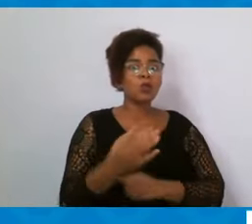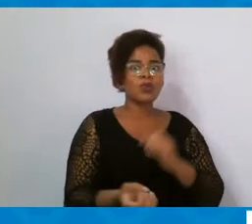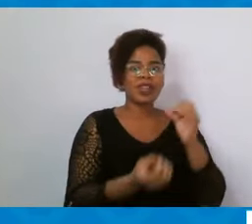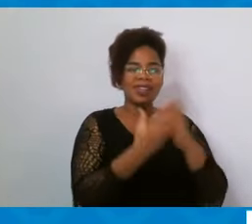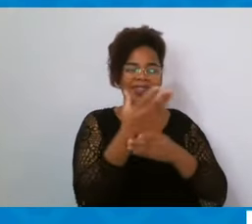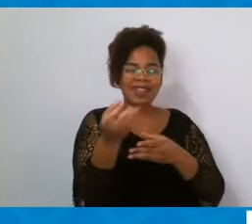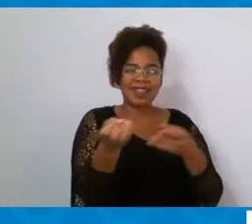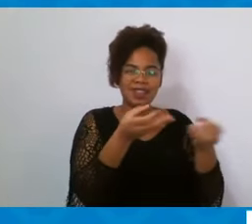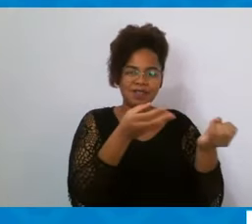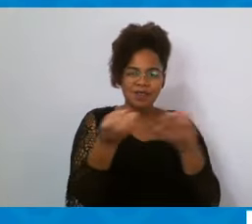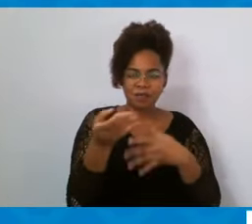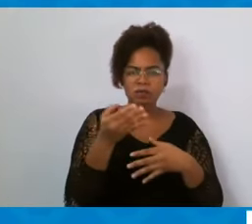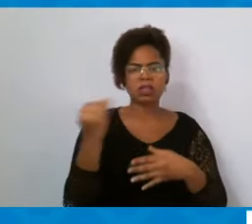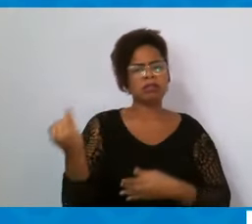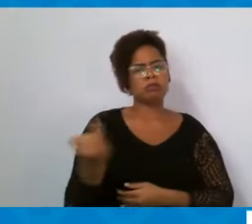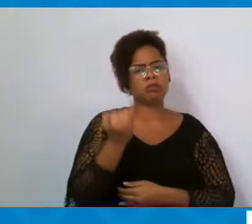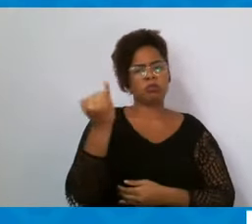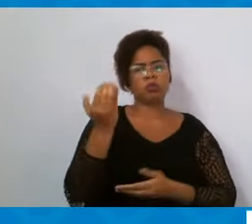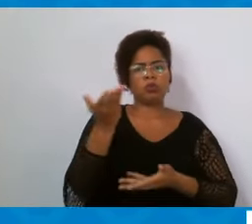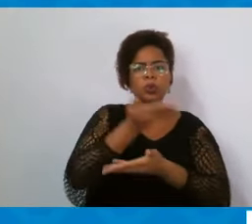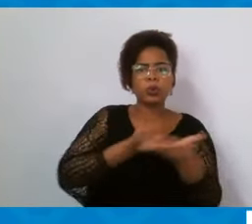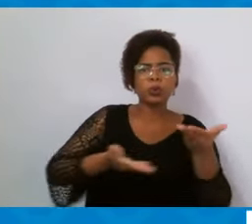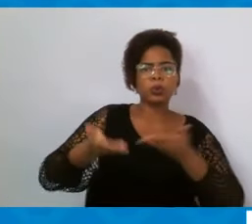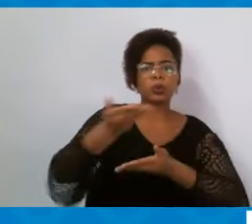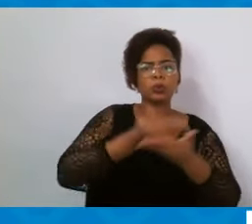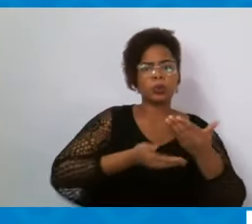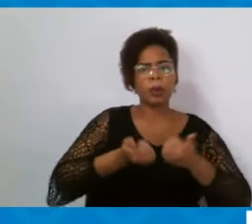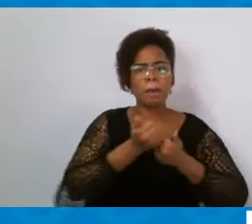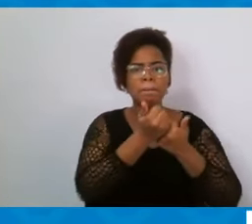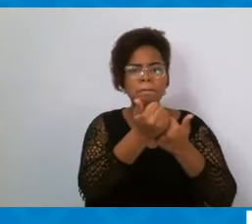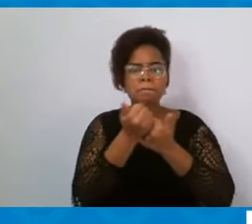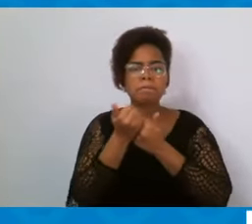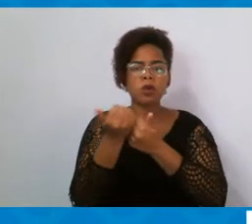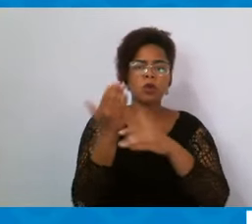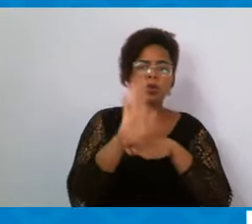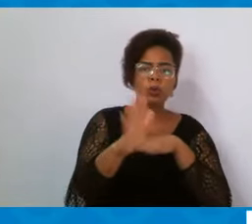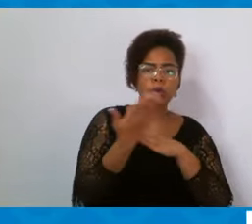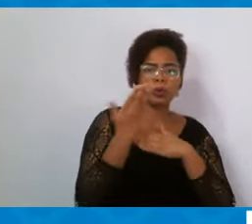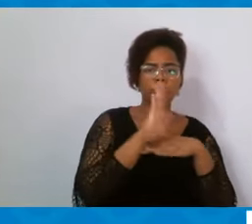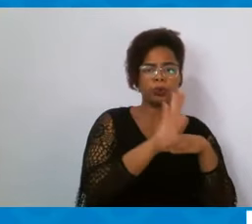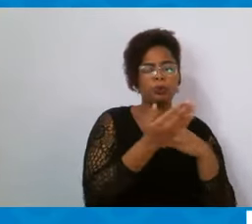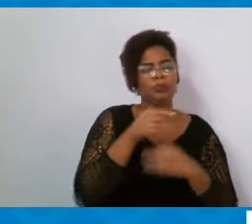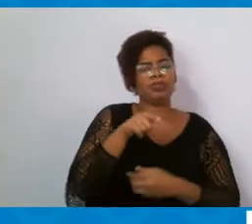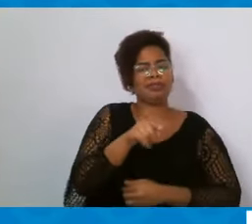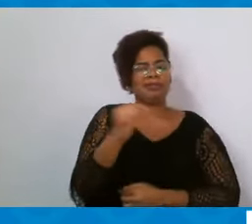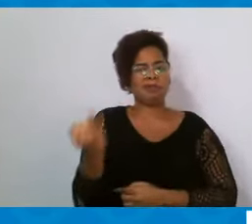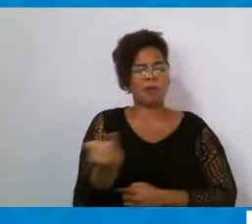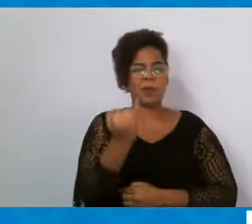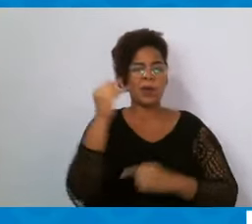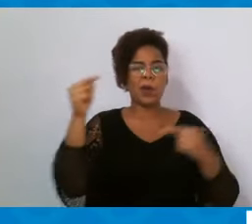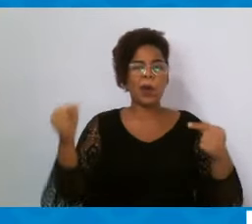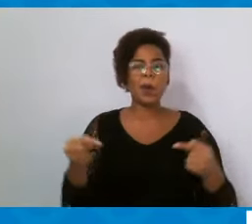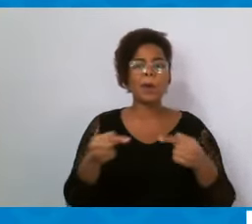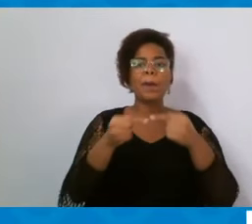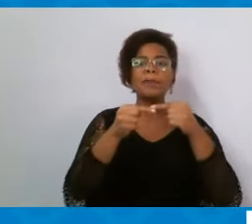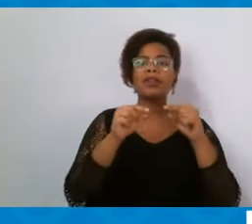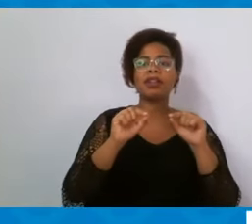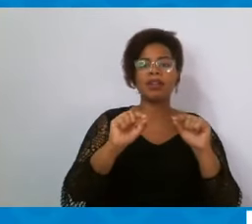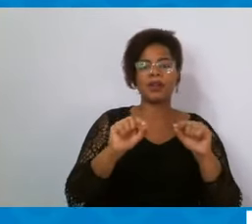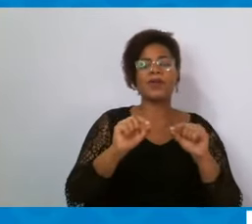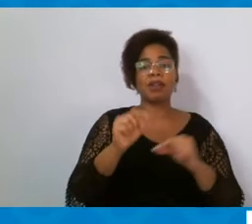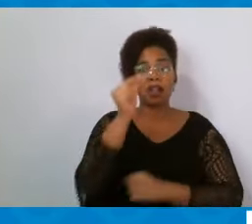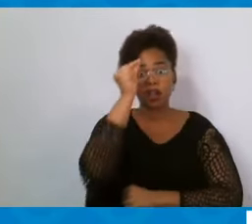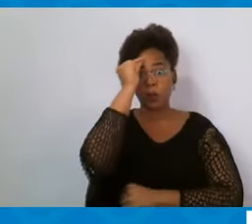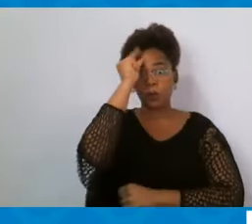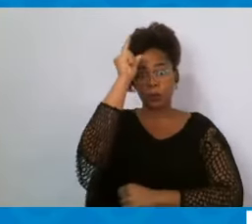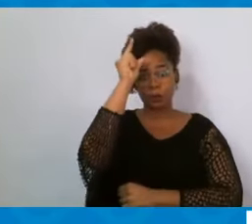um fato essencial sobre a cultura maker, é essa coletividade dos projetos de realização